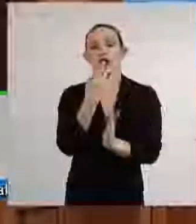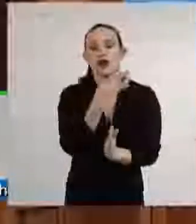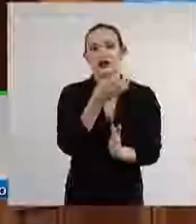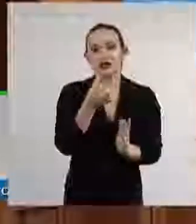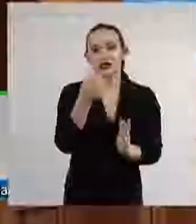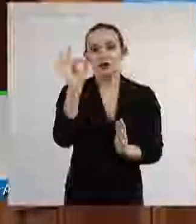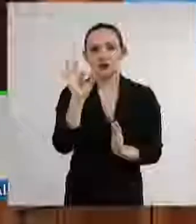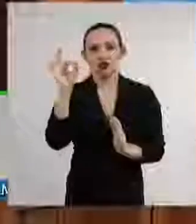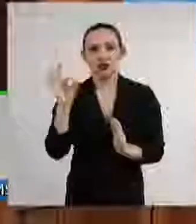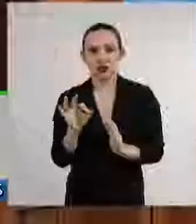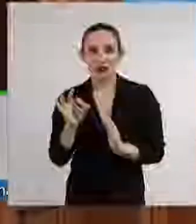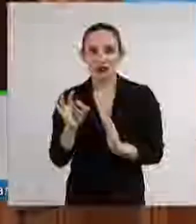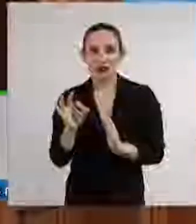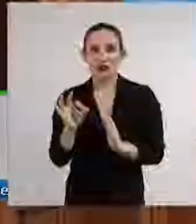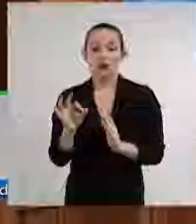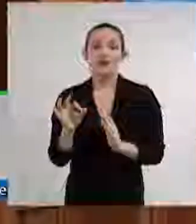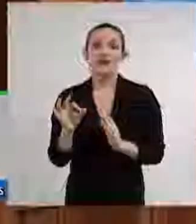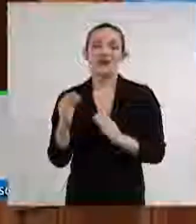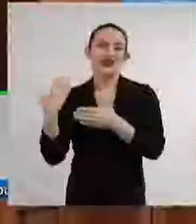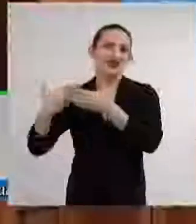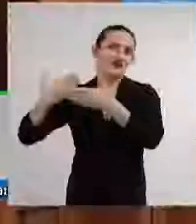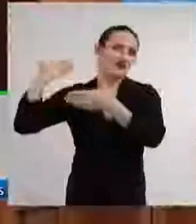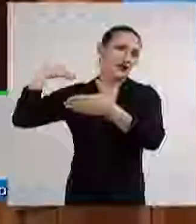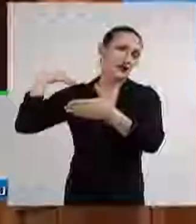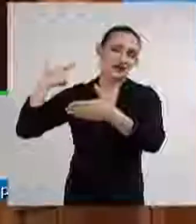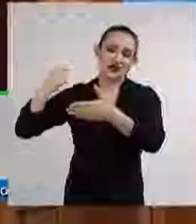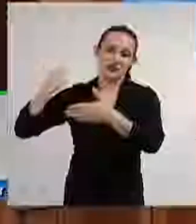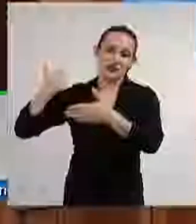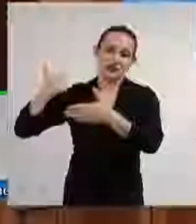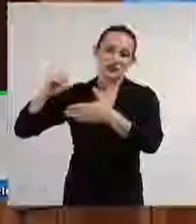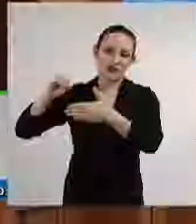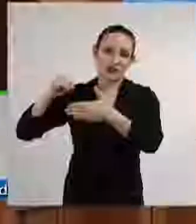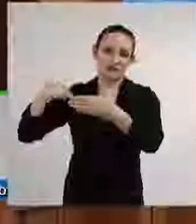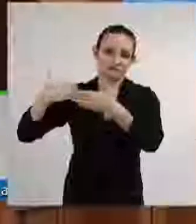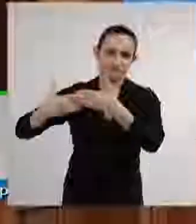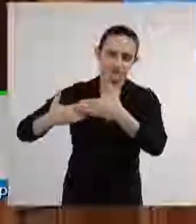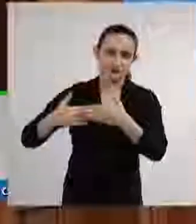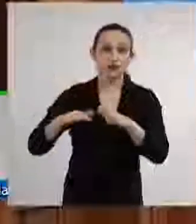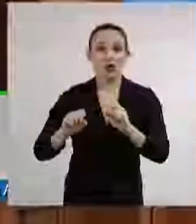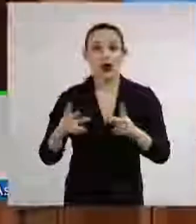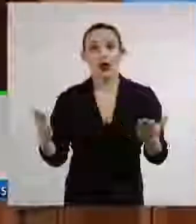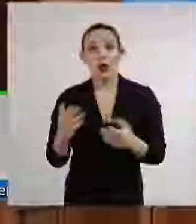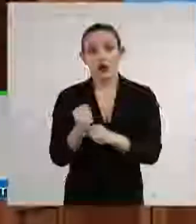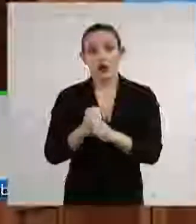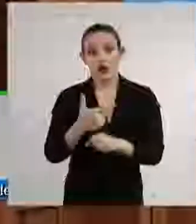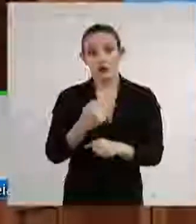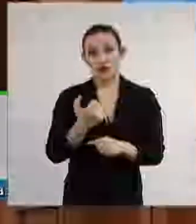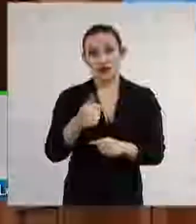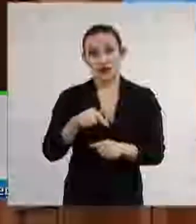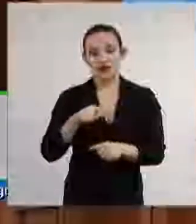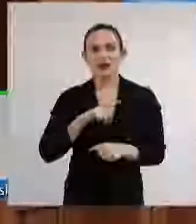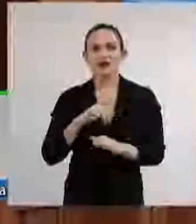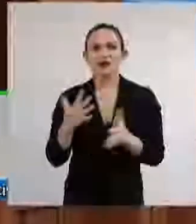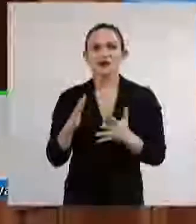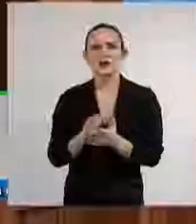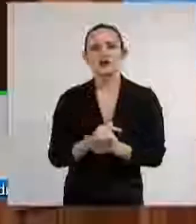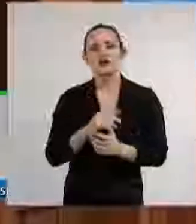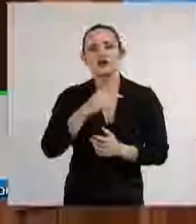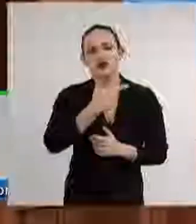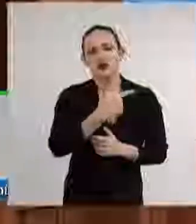Fonte 12º Anuário Brasileiro de Segurança Pública, publicado em agosto de 2018. Em 2017, foram registrados